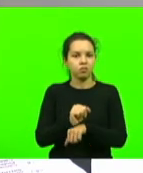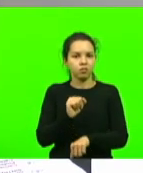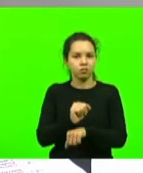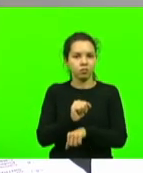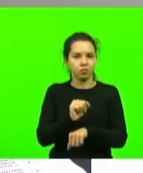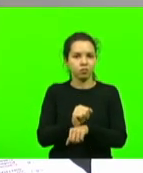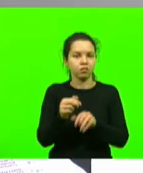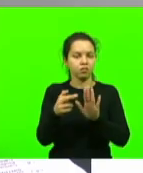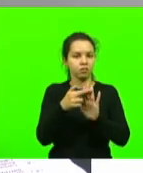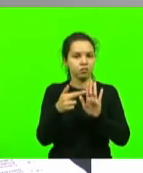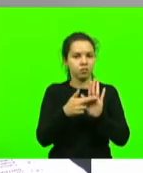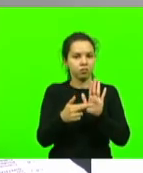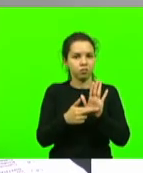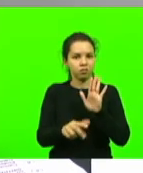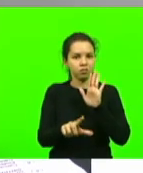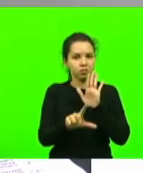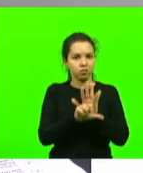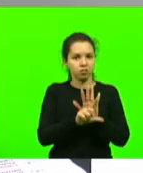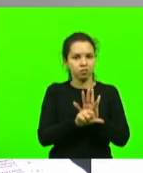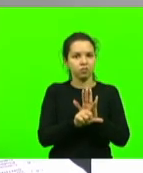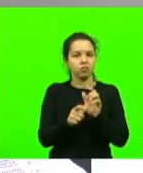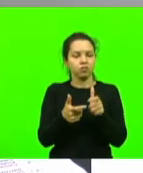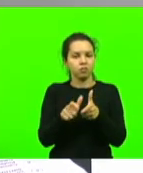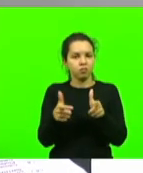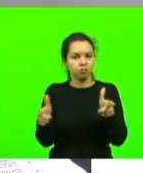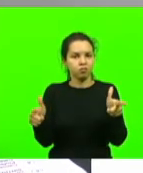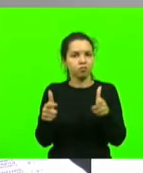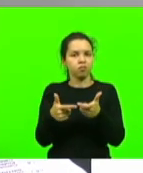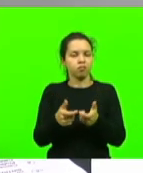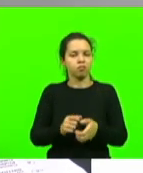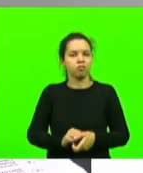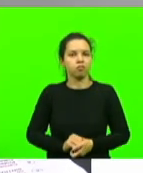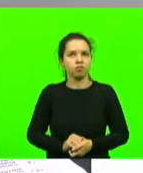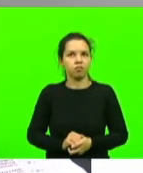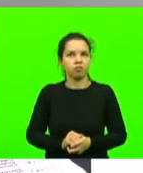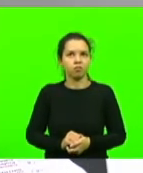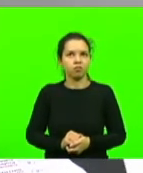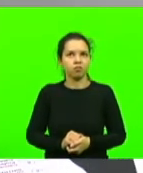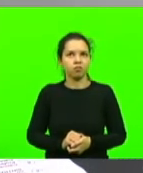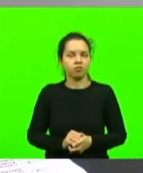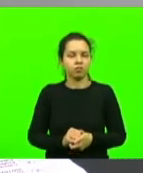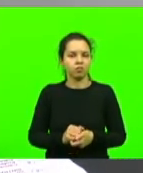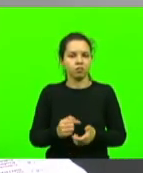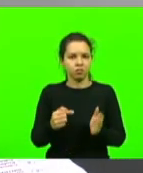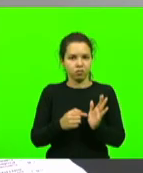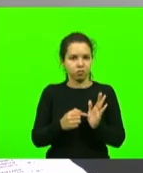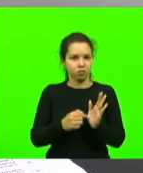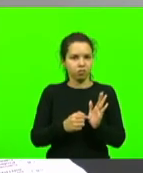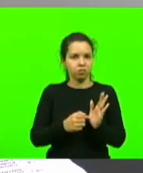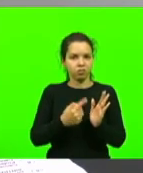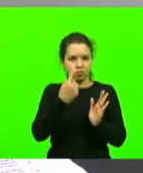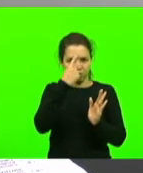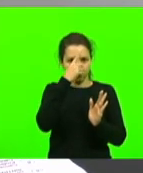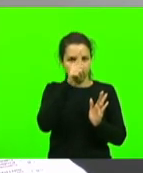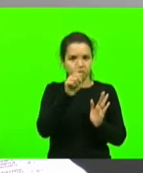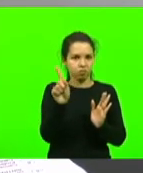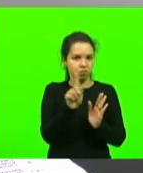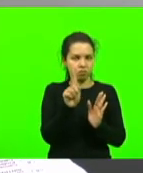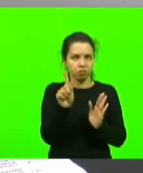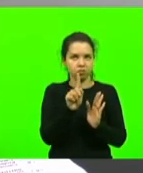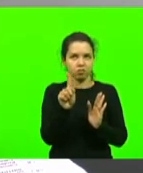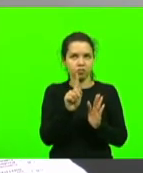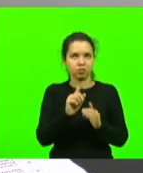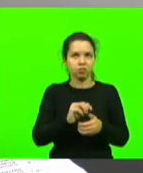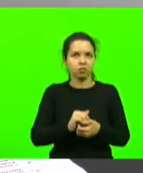regulamentação da Lei para expandir seu negócio ninguém tá inventando não é nenhuma